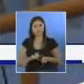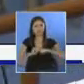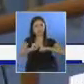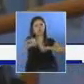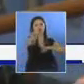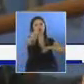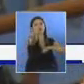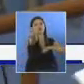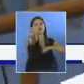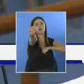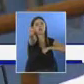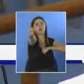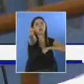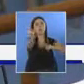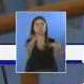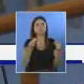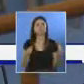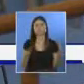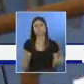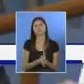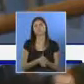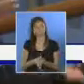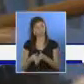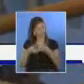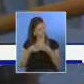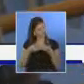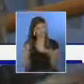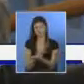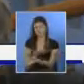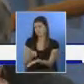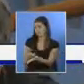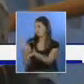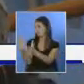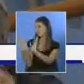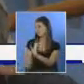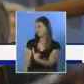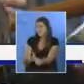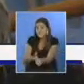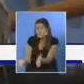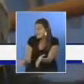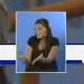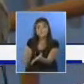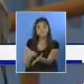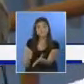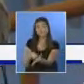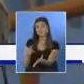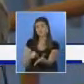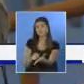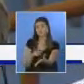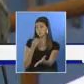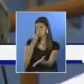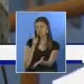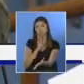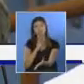-aranha, não é possível. É o super-homem. Não, meu amigo, você trouxe um projeto, eu respeito, é um projeto interessante.